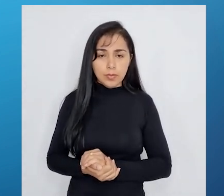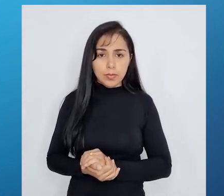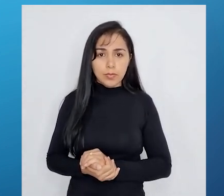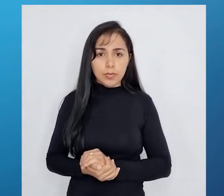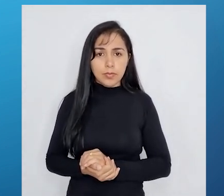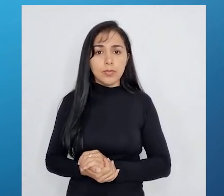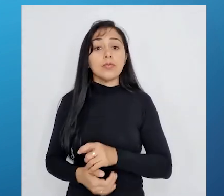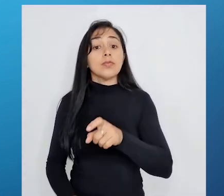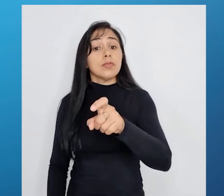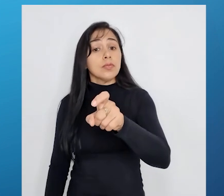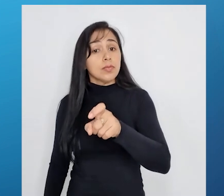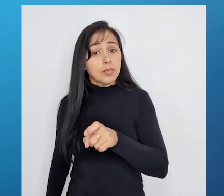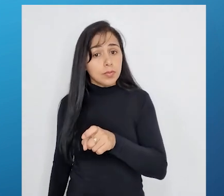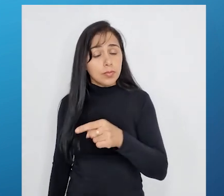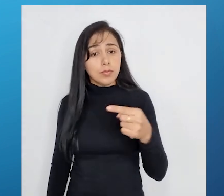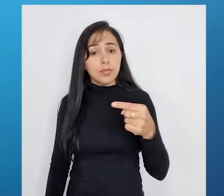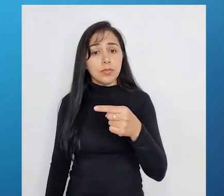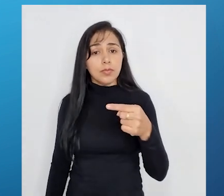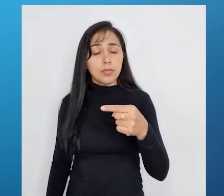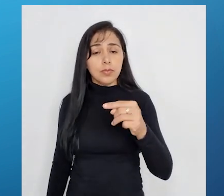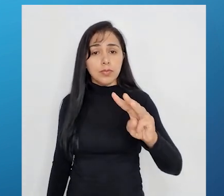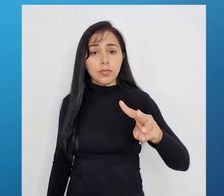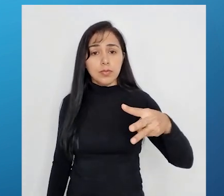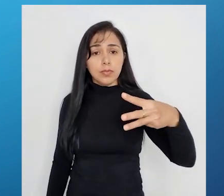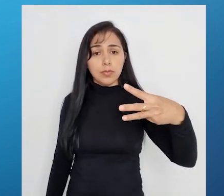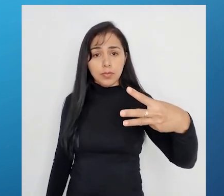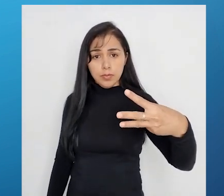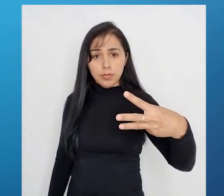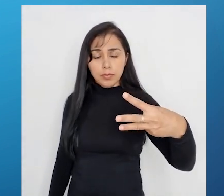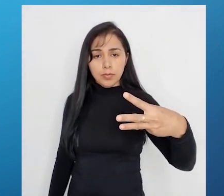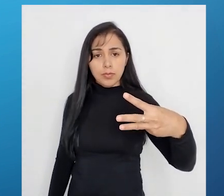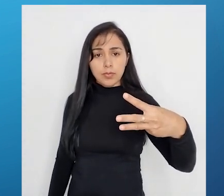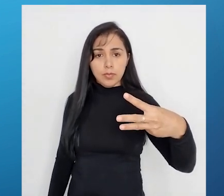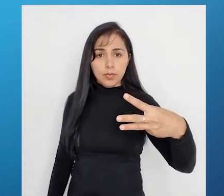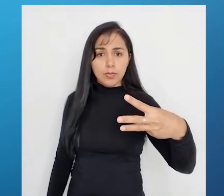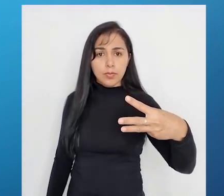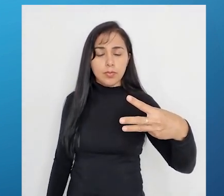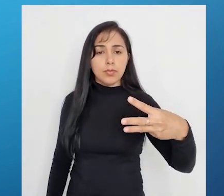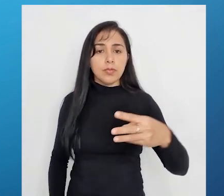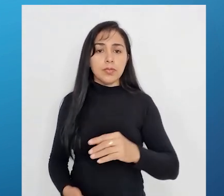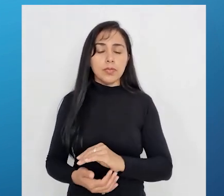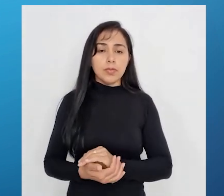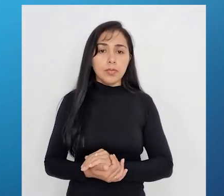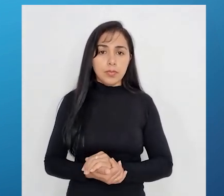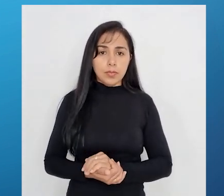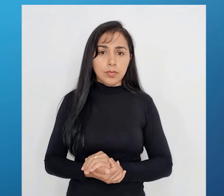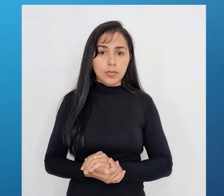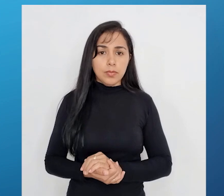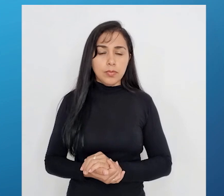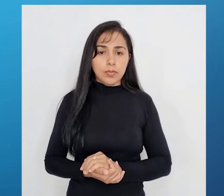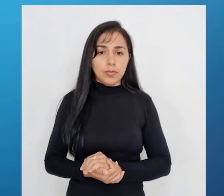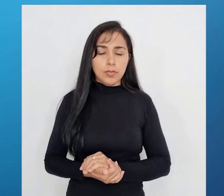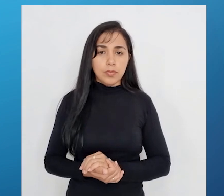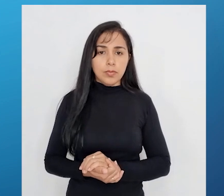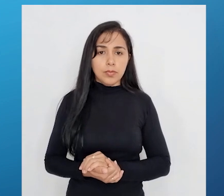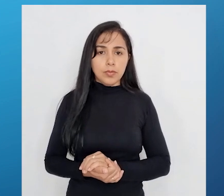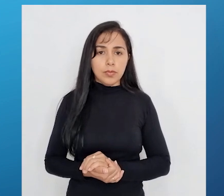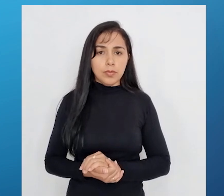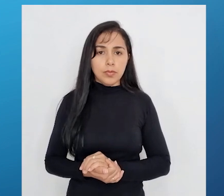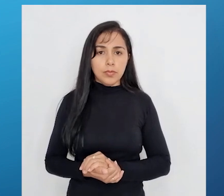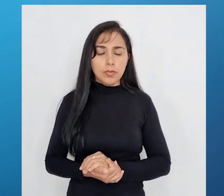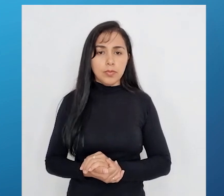x menos 3, certo? Então, deixa eu colocar aqui x menos